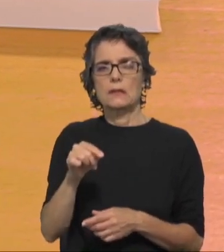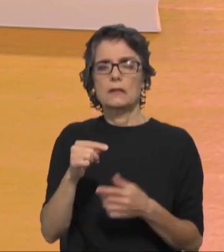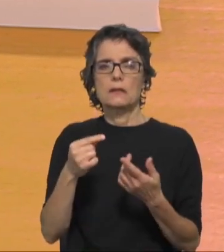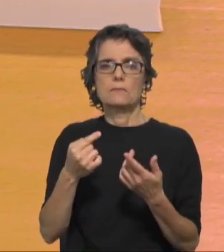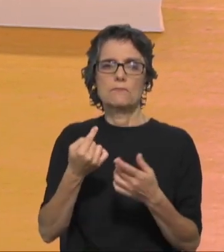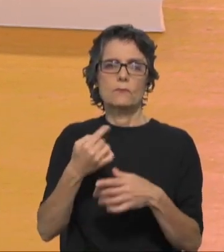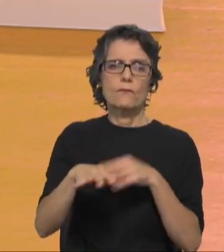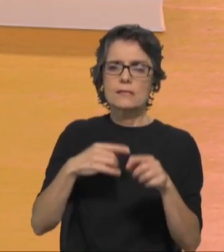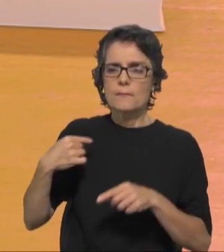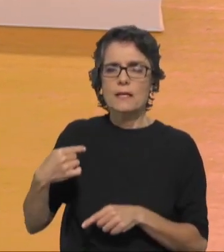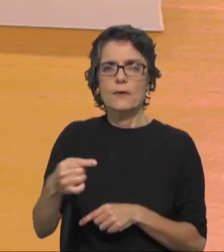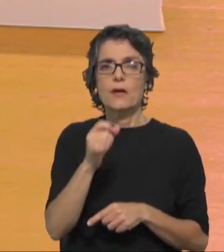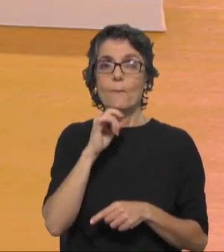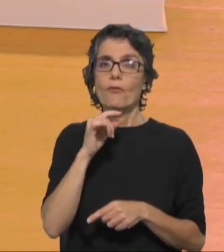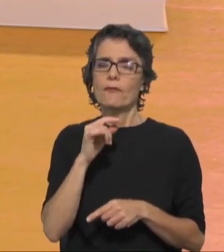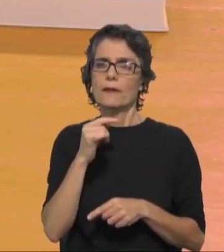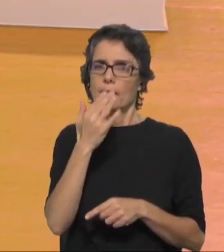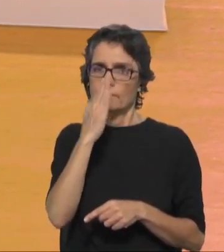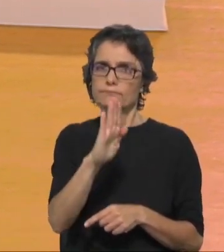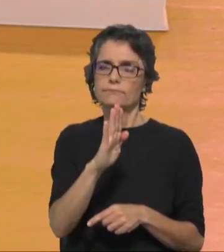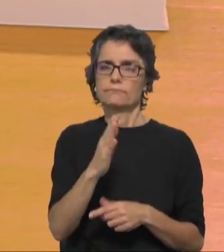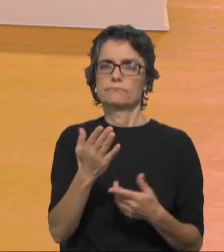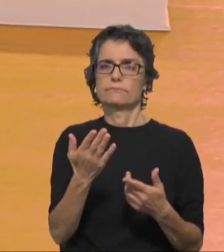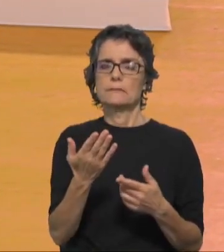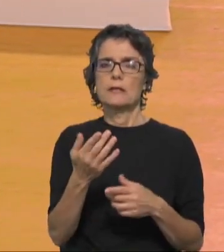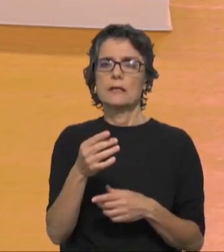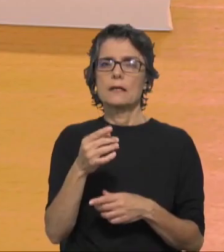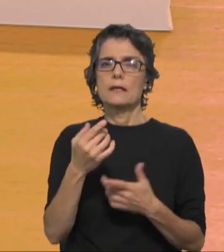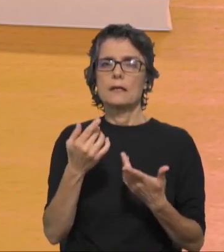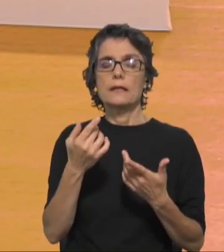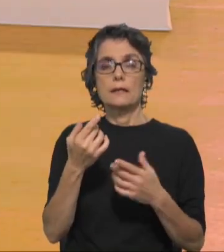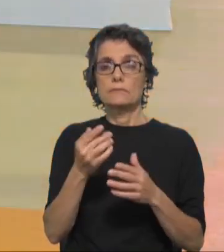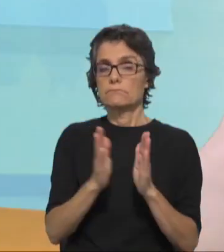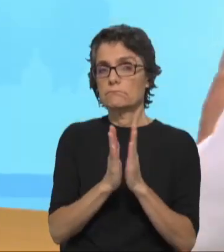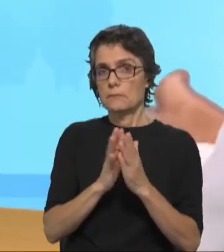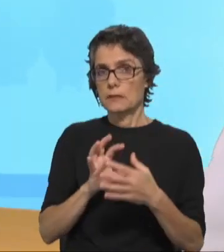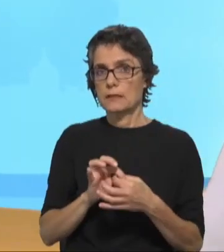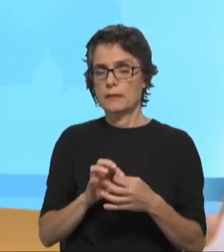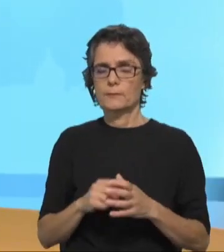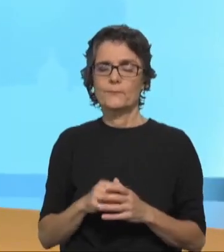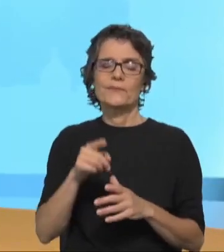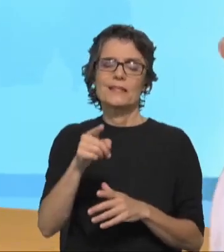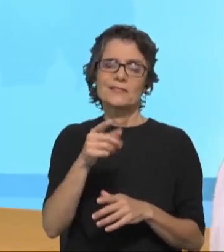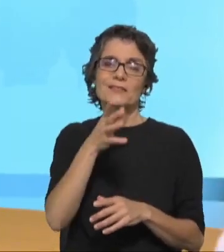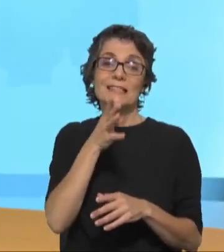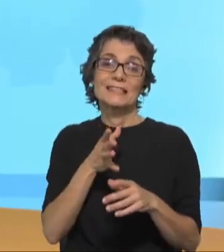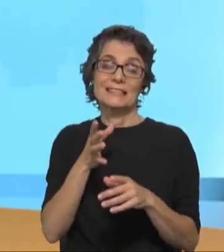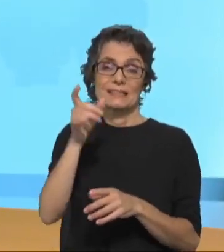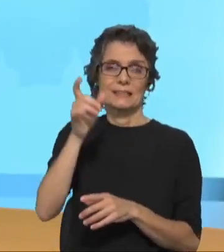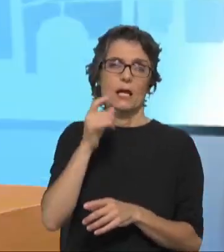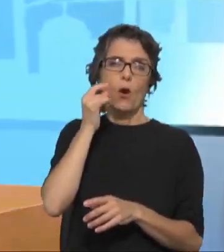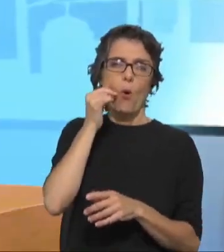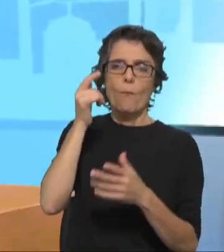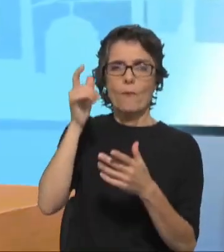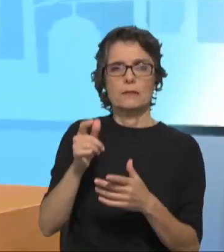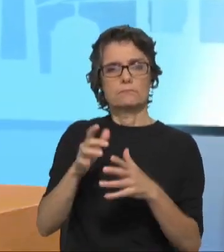palavras, mas, acima de tudo, para que a Igreja possa também acompanhar os tempos. E esta desmasculinização, não é? Neste caso,